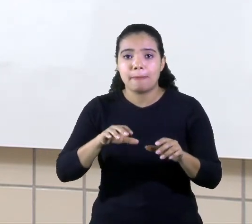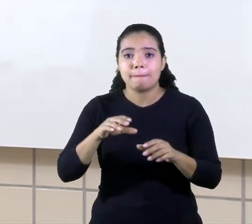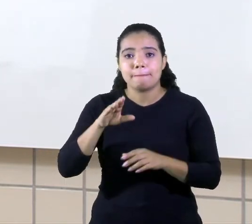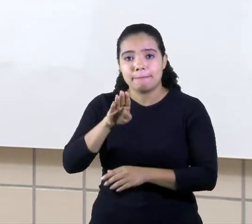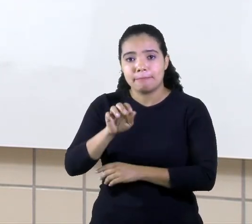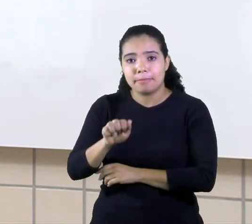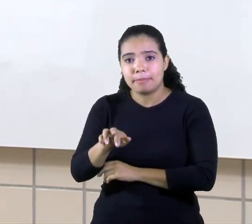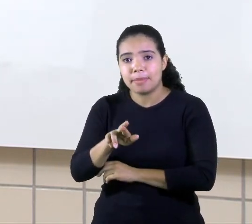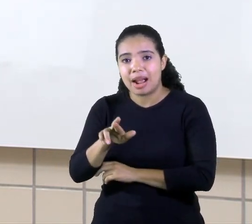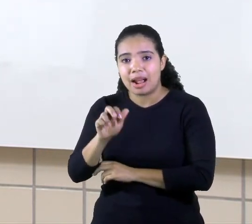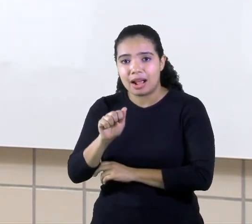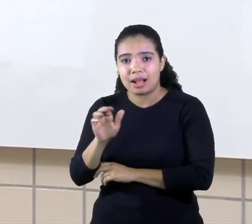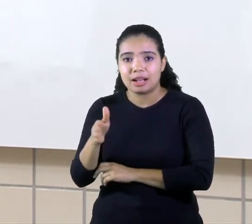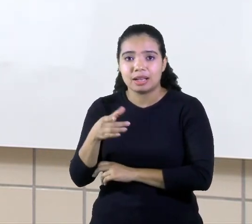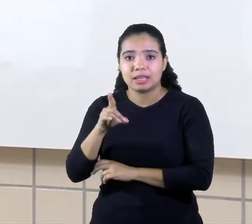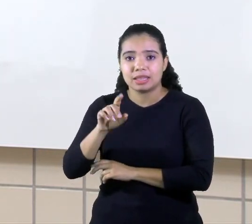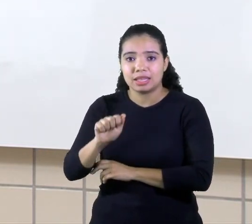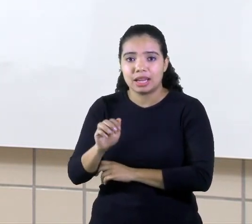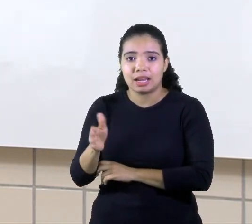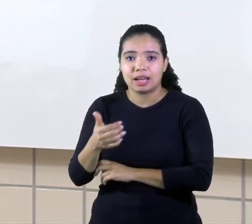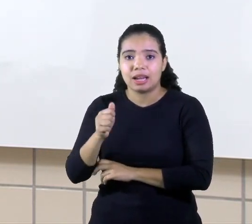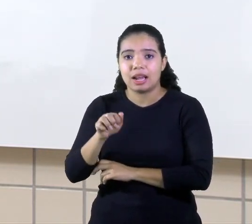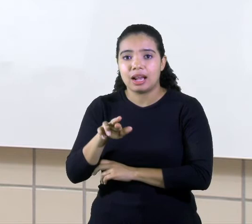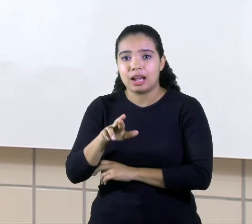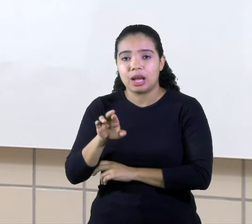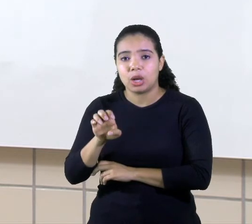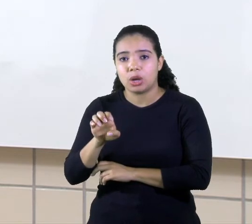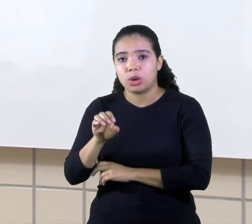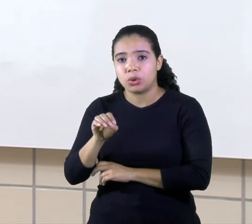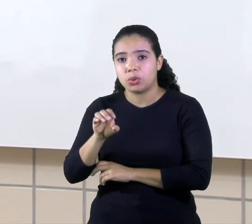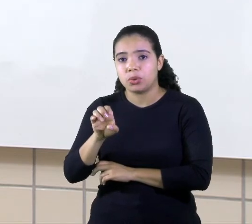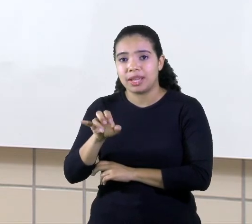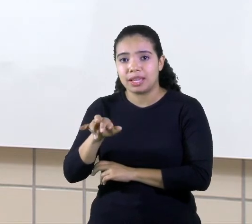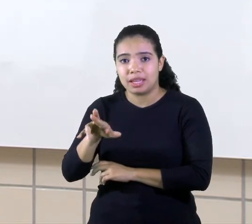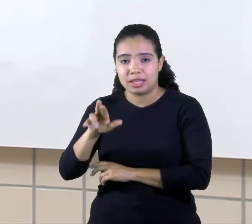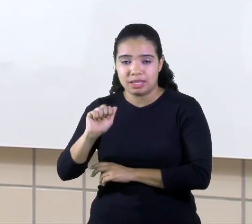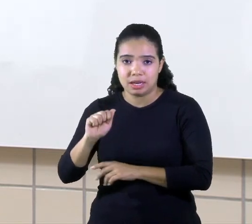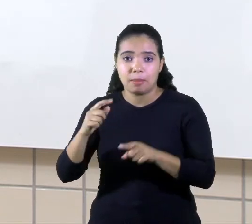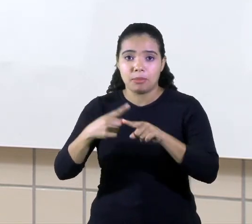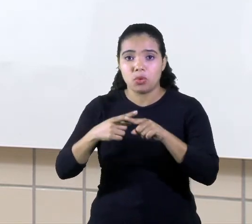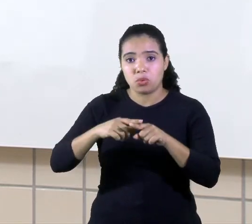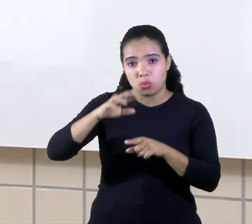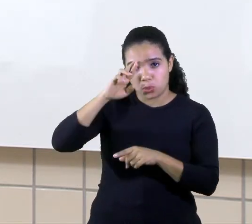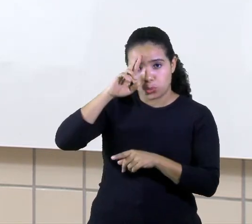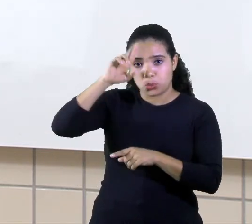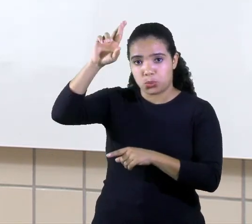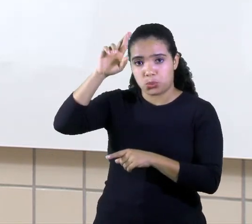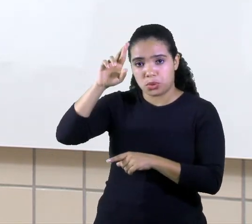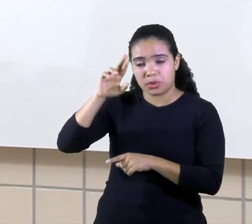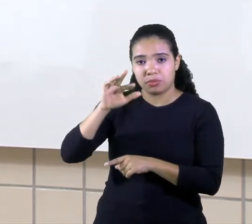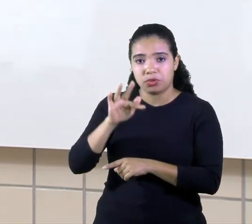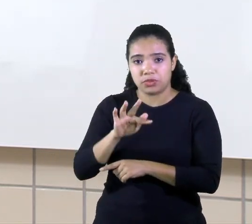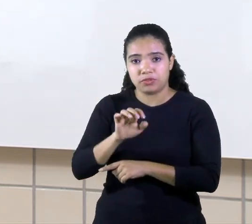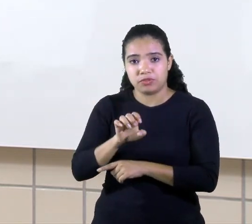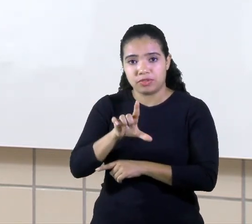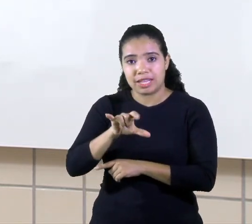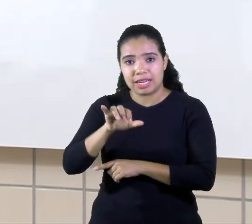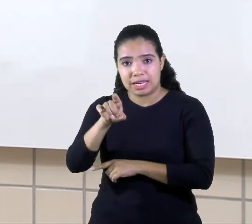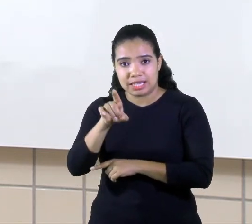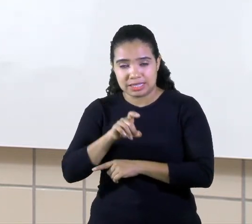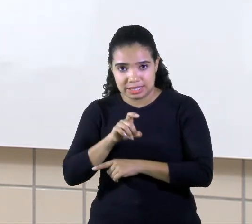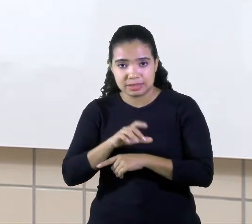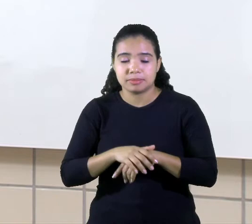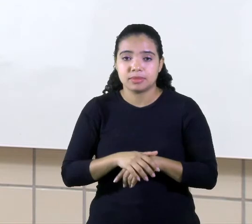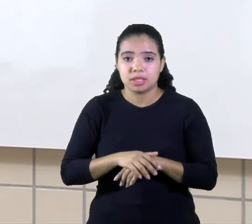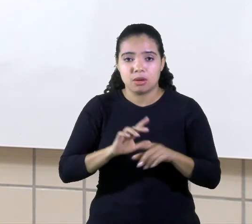Barra da Aroeira, ela existiu porque o patriarca da comunidade, o senhor Félix, combateu